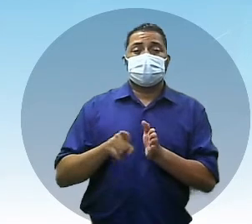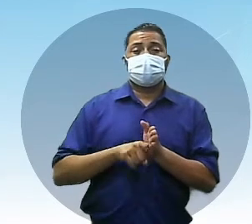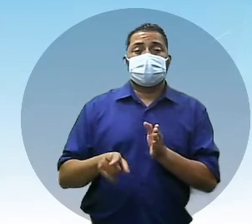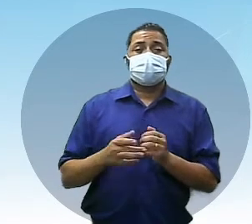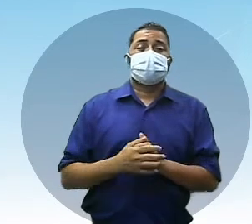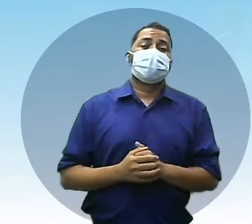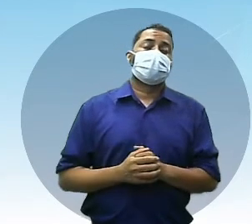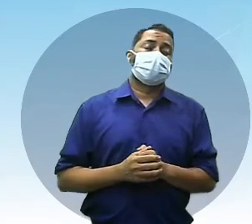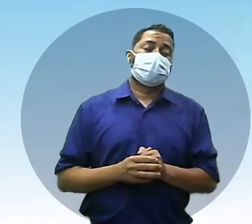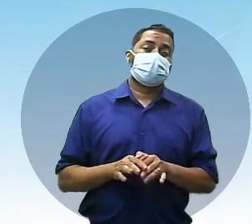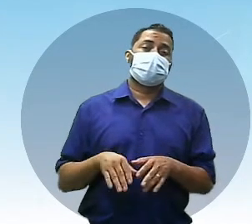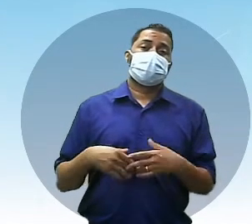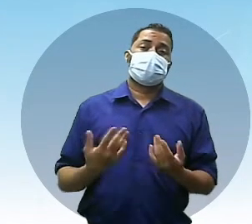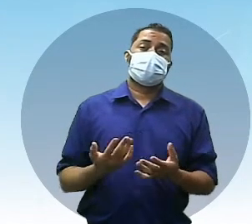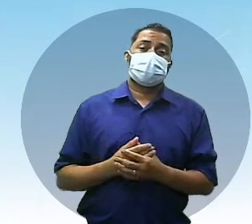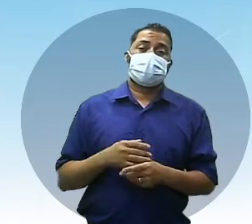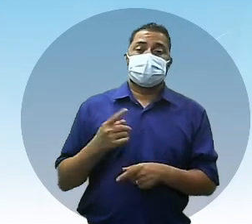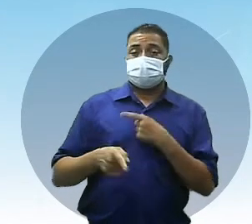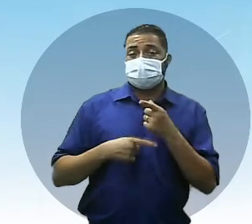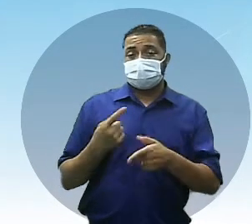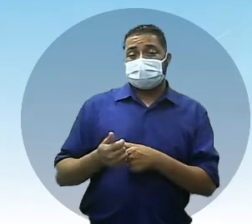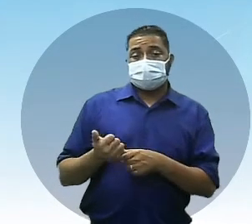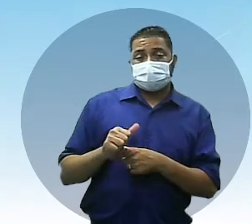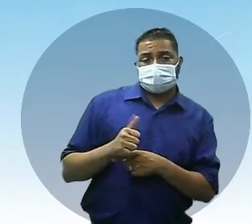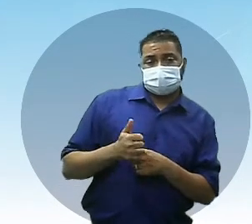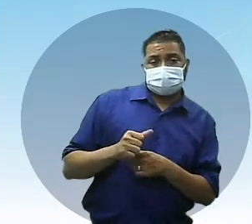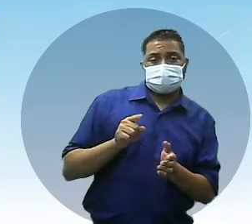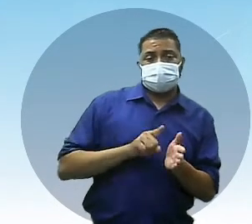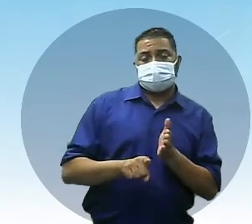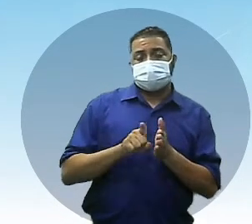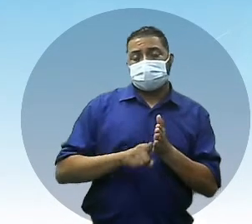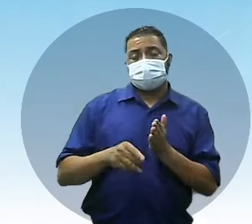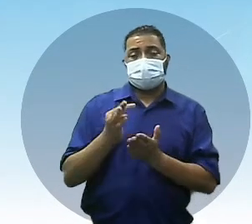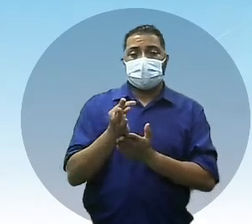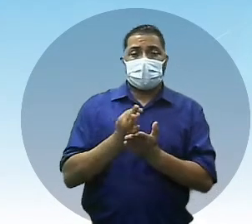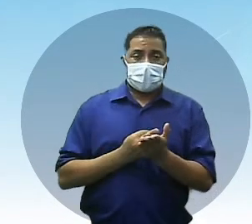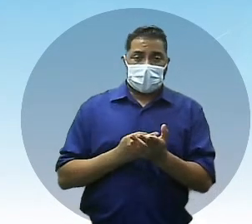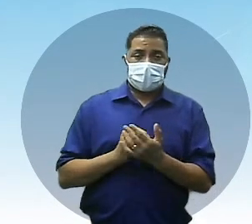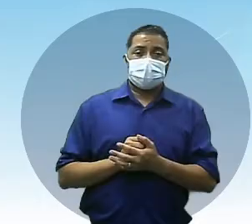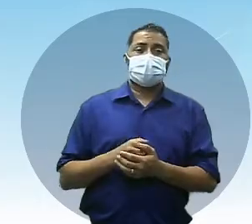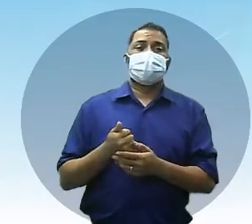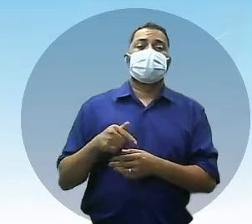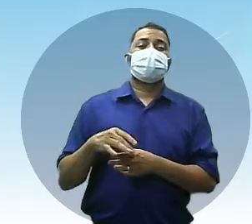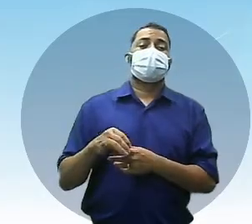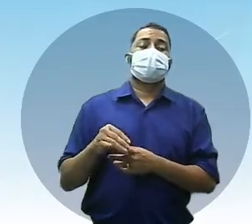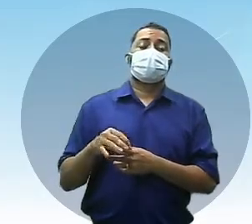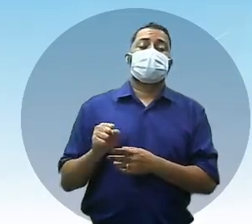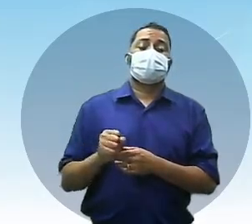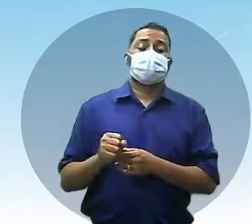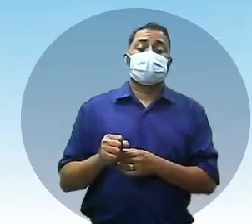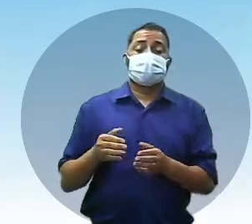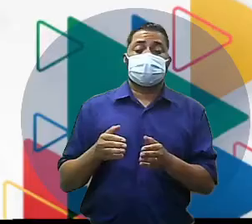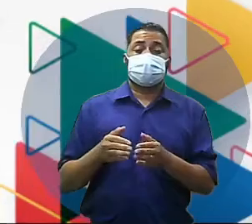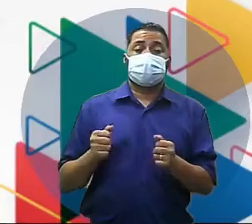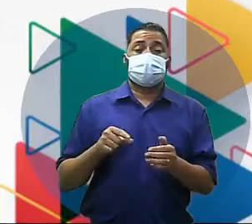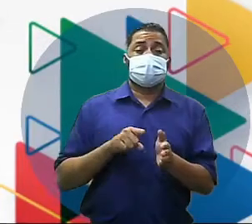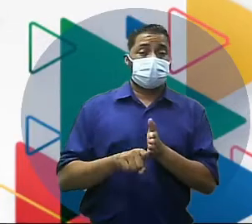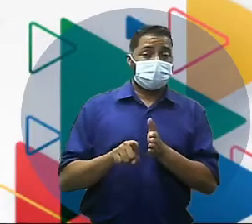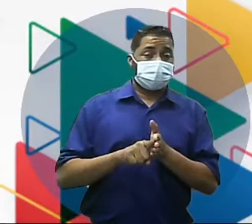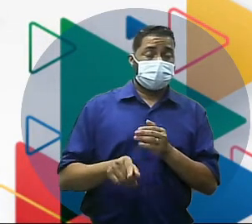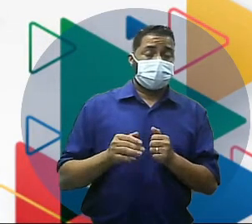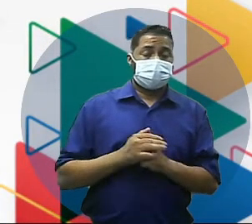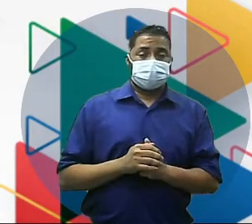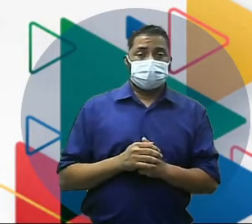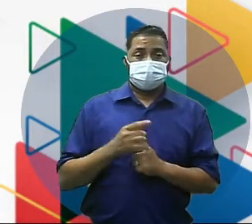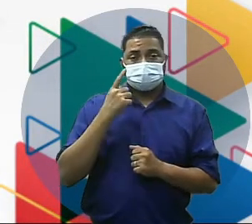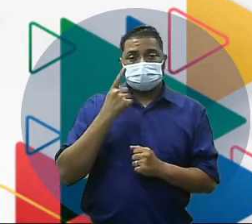sionista, tá bem? Então, após analisarmos essa questão, esse texto do Amós Oz, vamos para o que pede a questão.